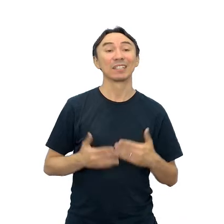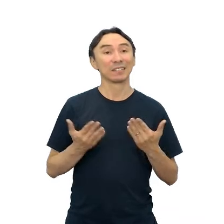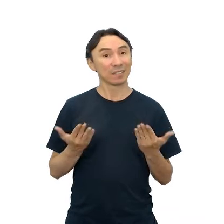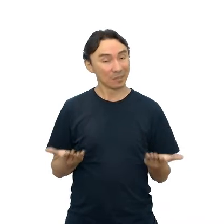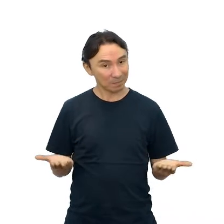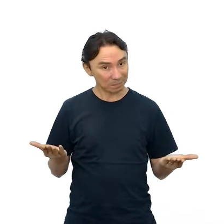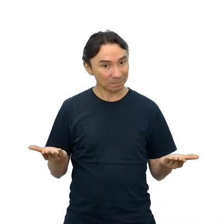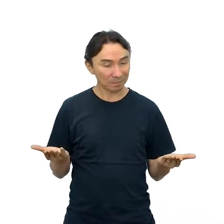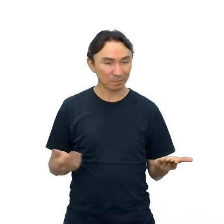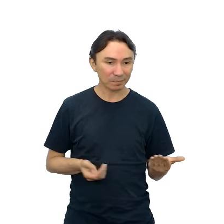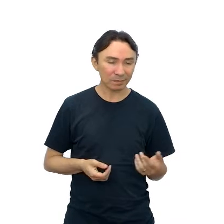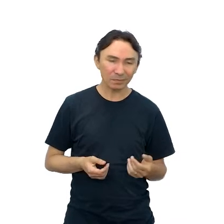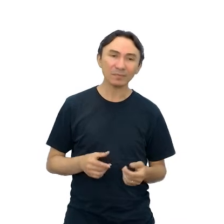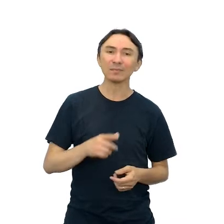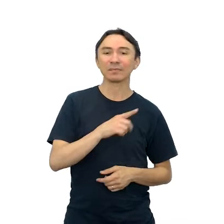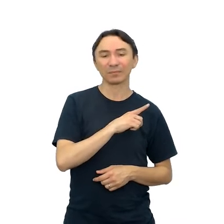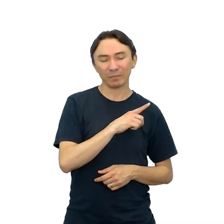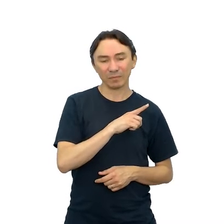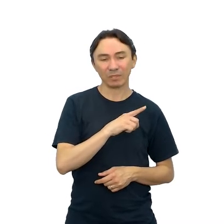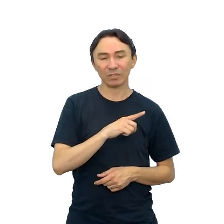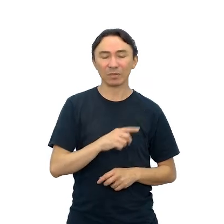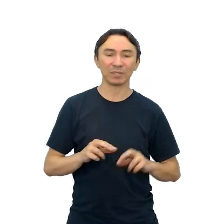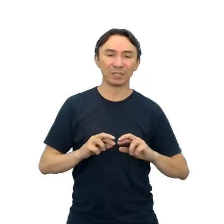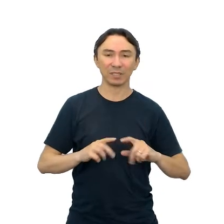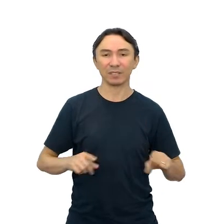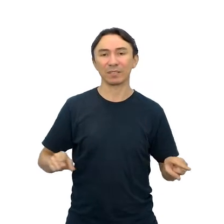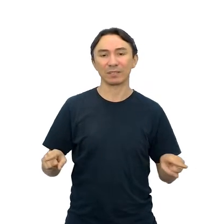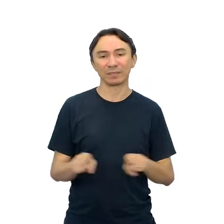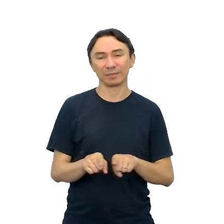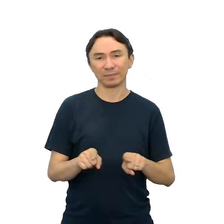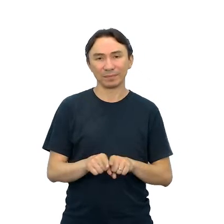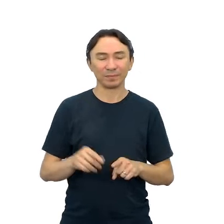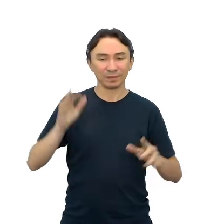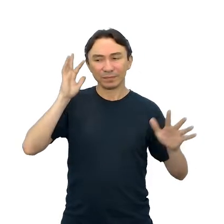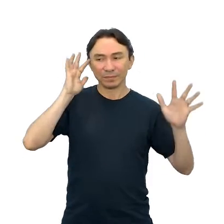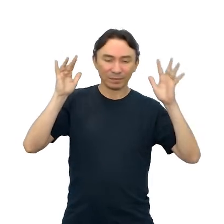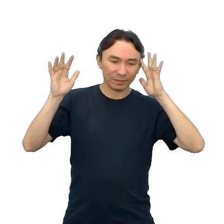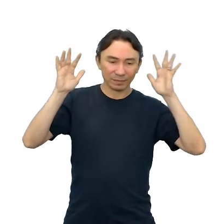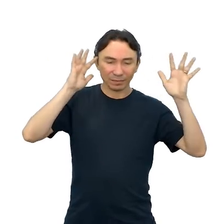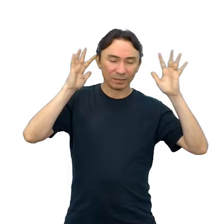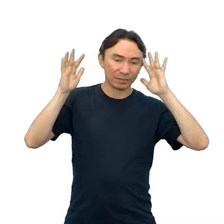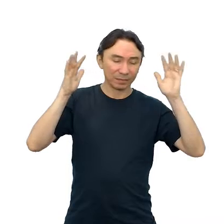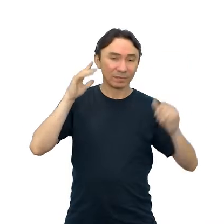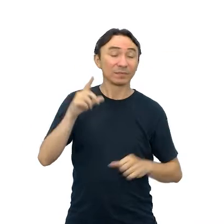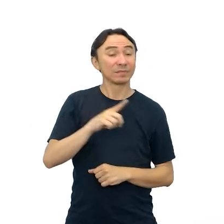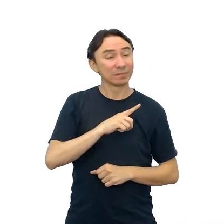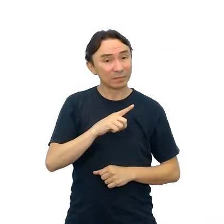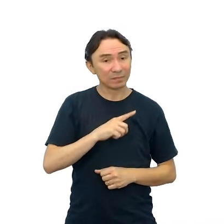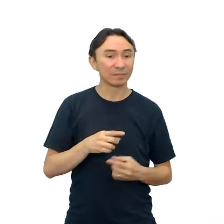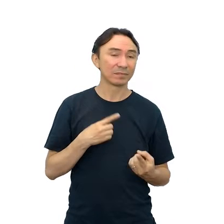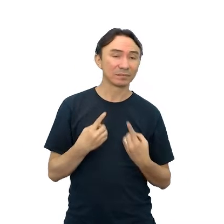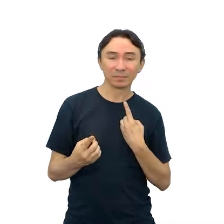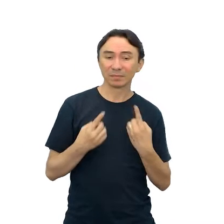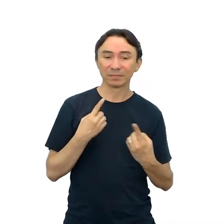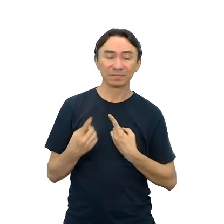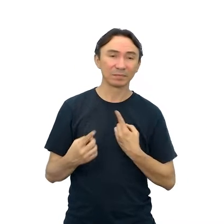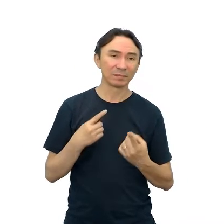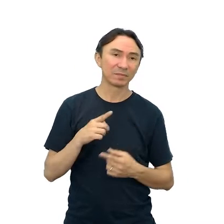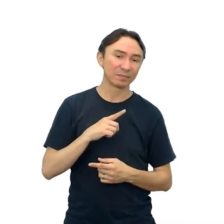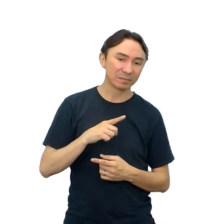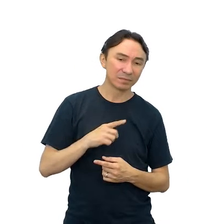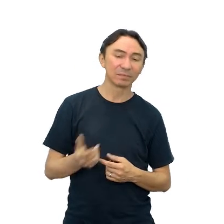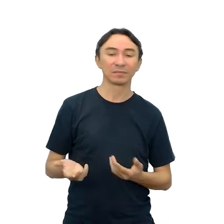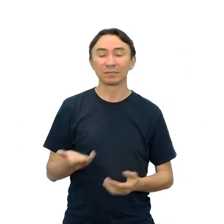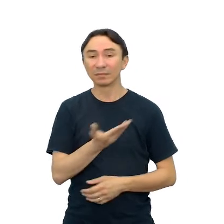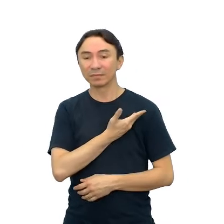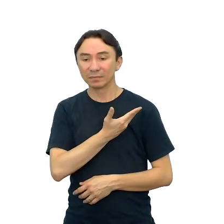pensando, né, nesse processo de reflexão, pensando nesse processo de discussão com os nossos pares,